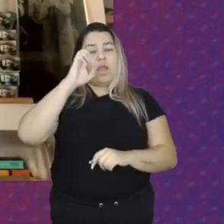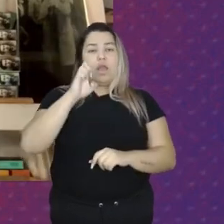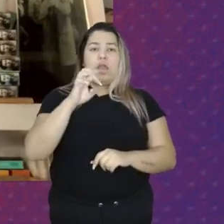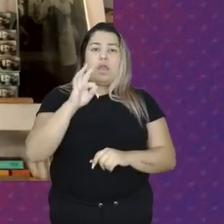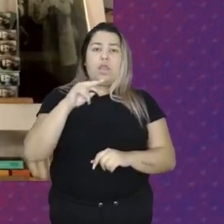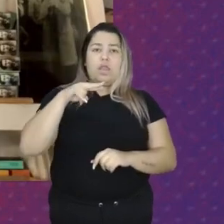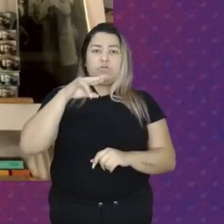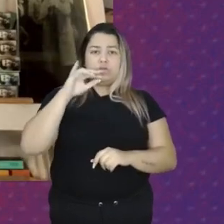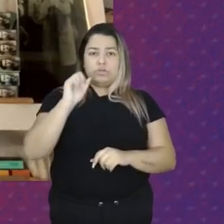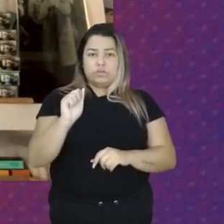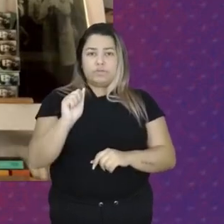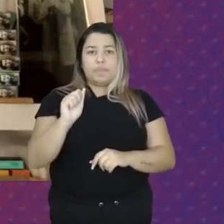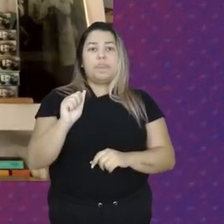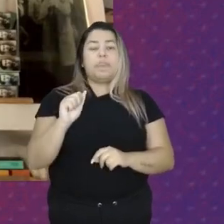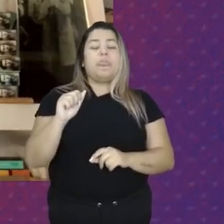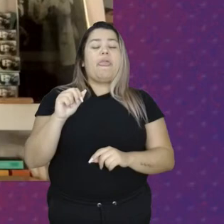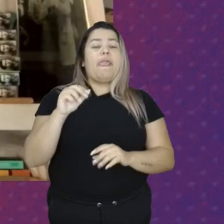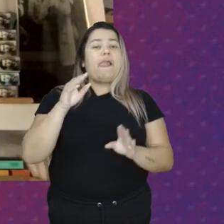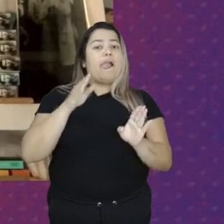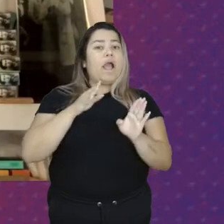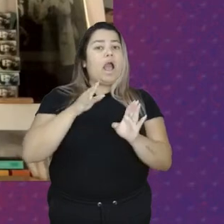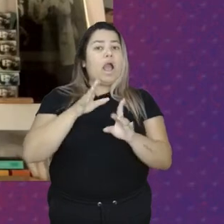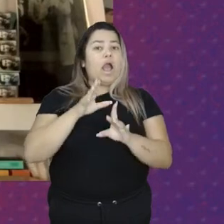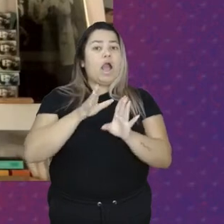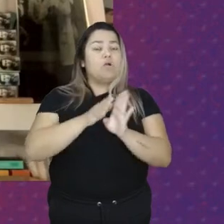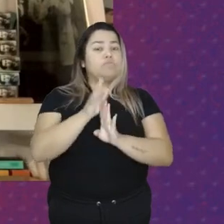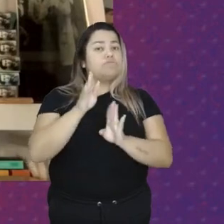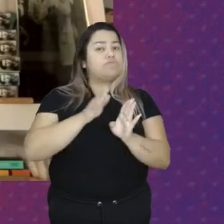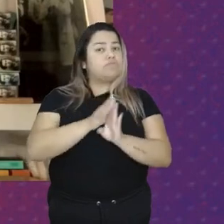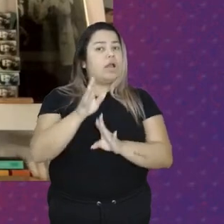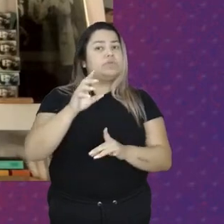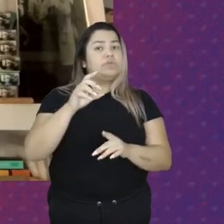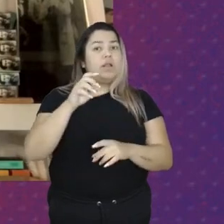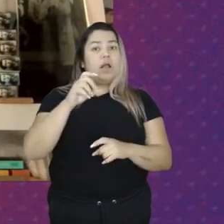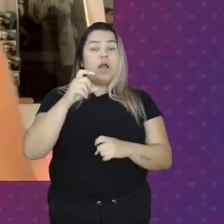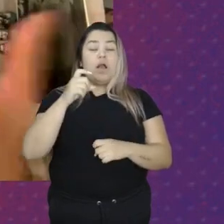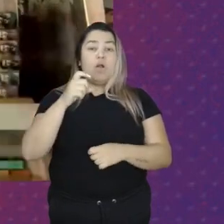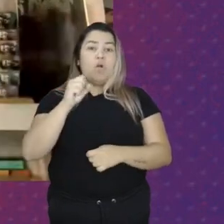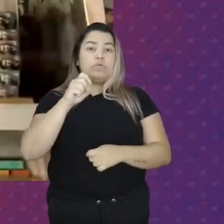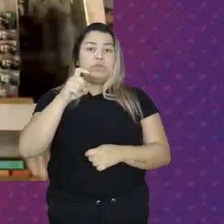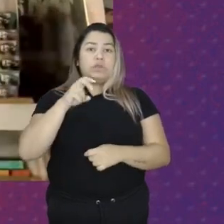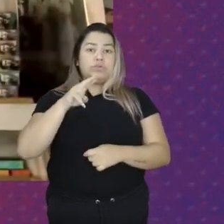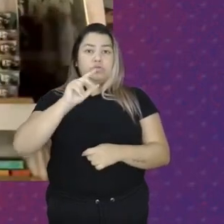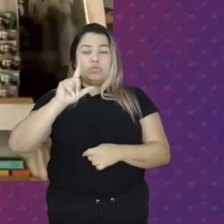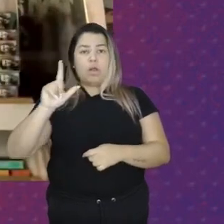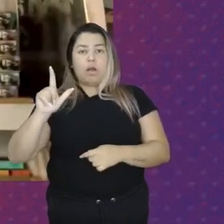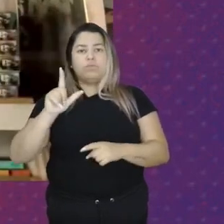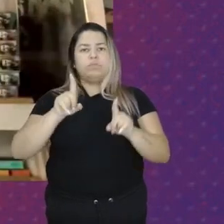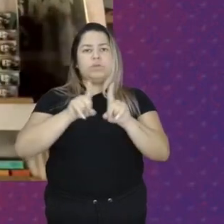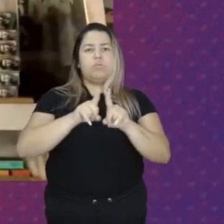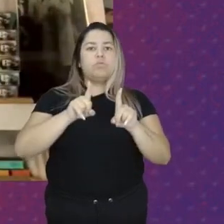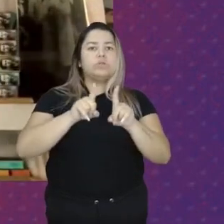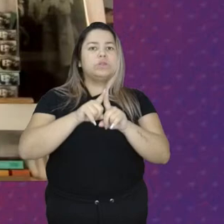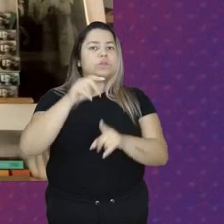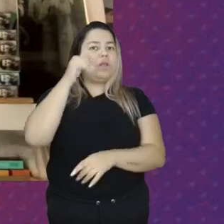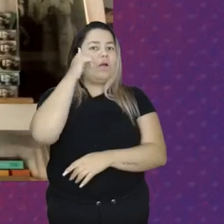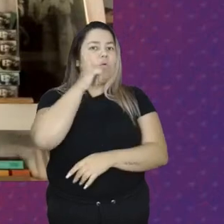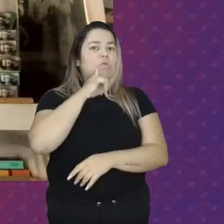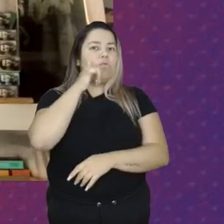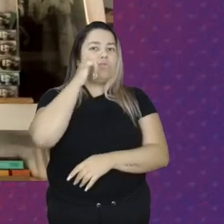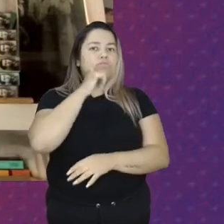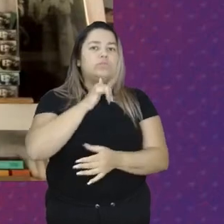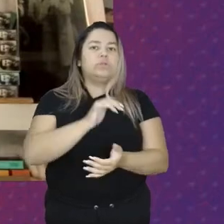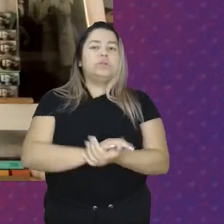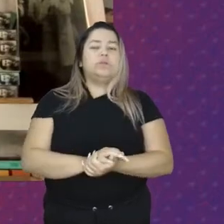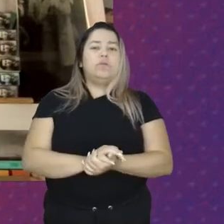étnica, a orientação sexual, que envolve a condição da mulher e aquilo que a gente